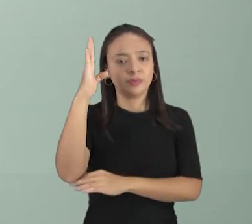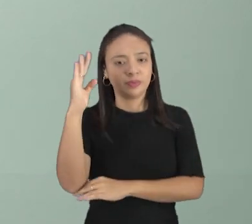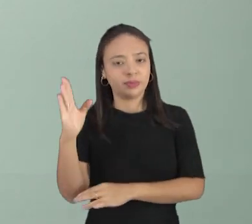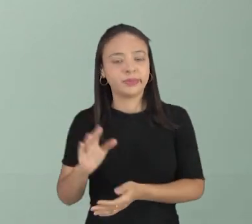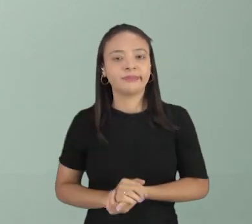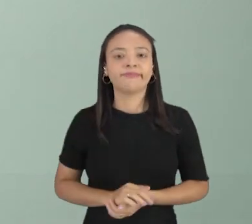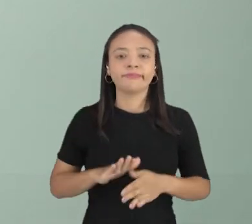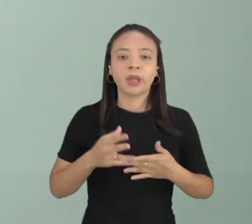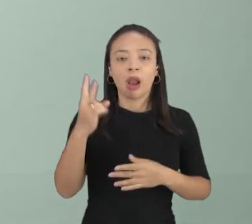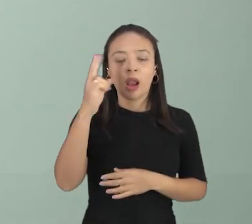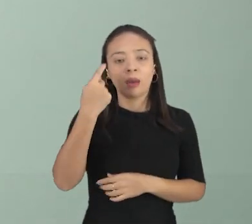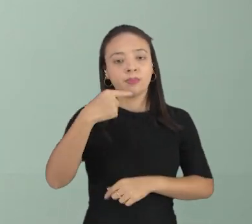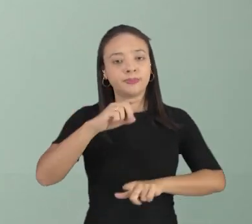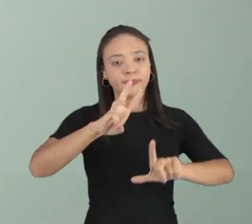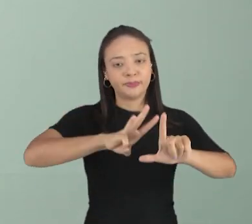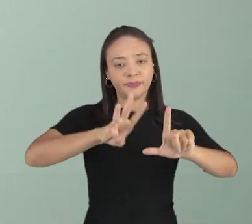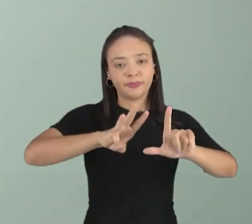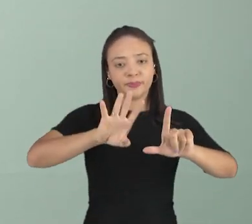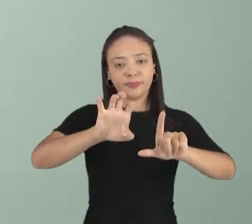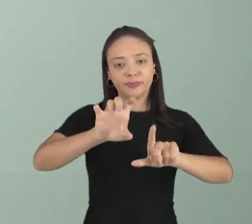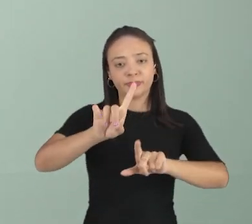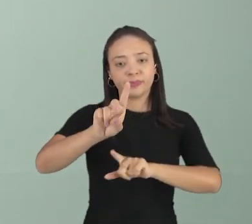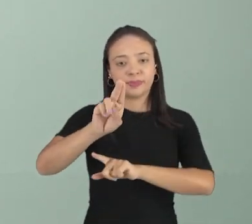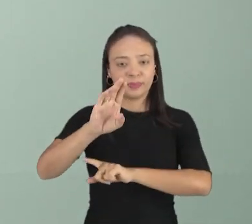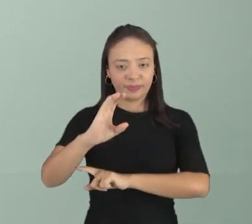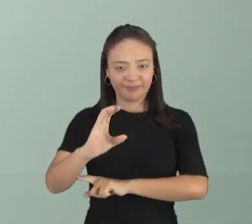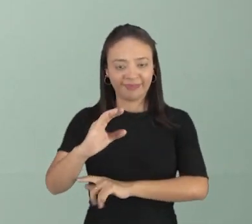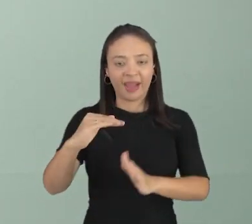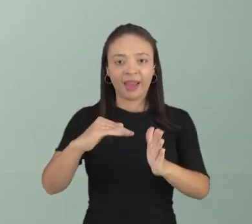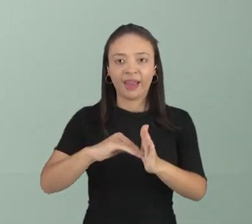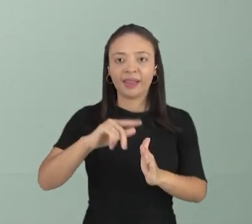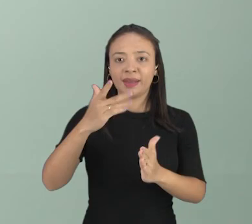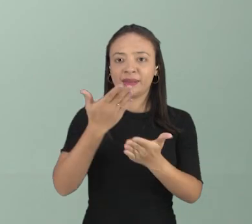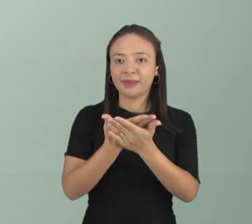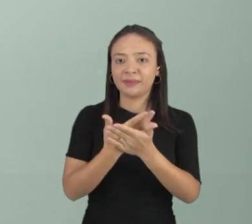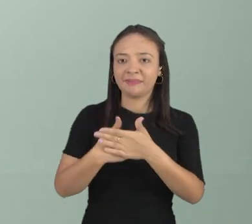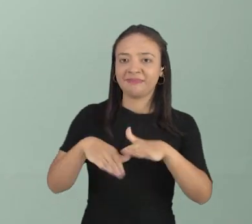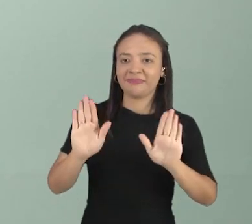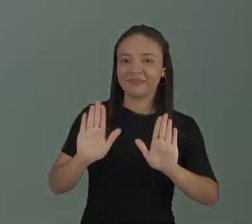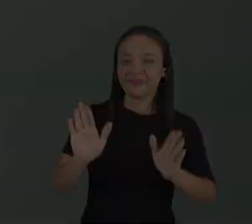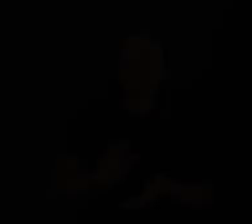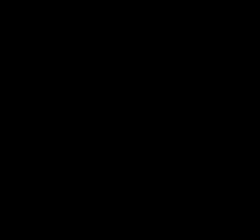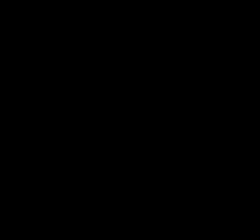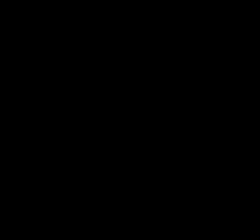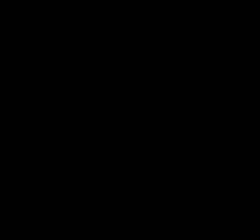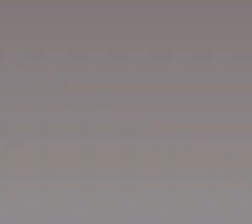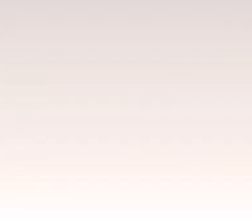não esqueçam de acessar a nossa plataforma e até a próxima aula. Tchau!